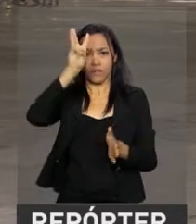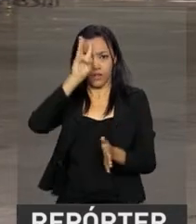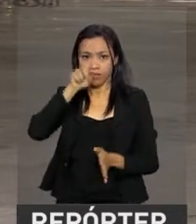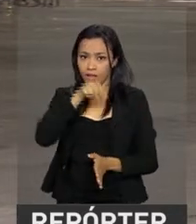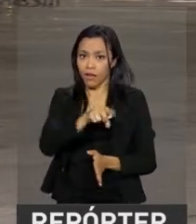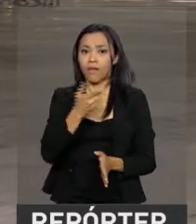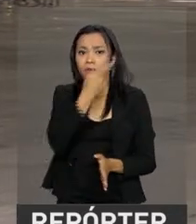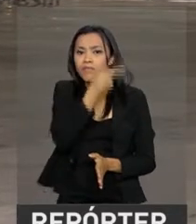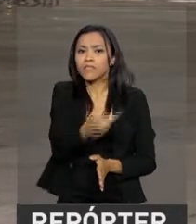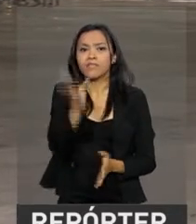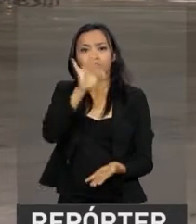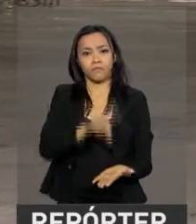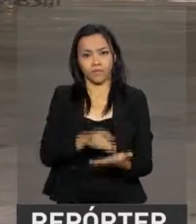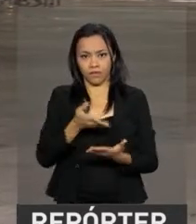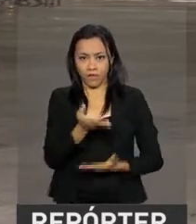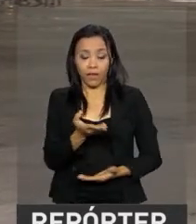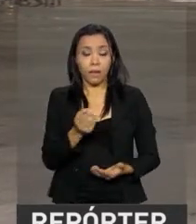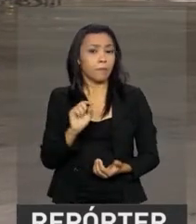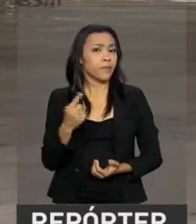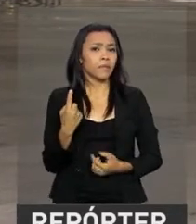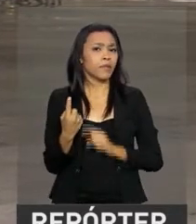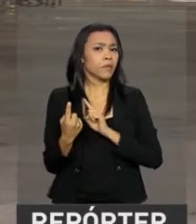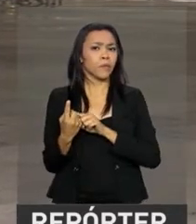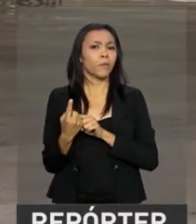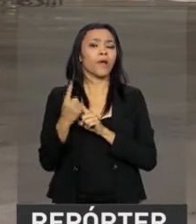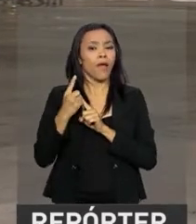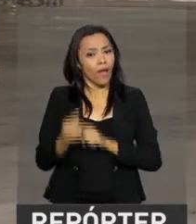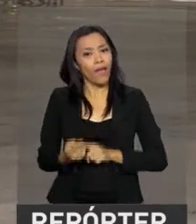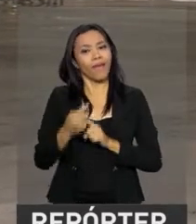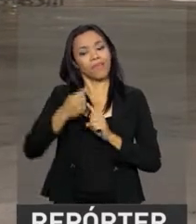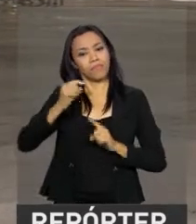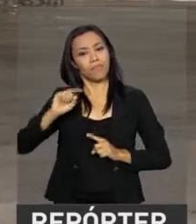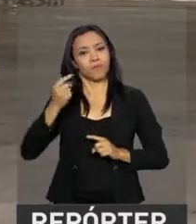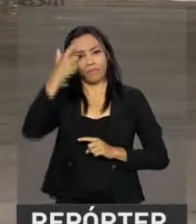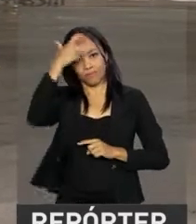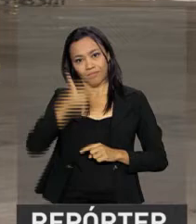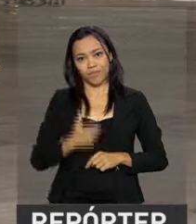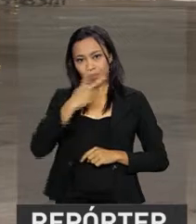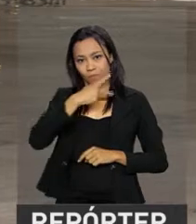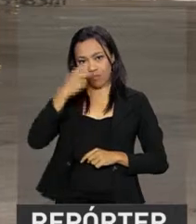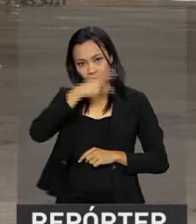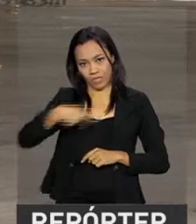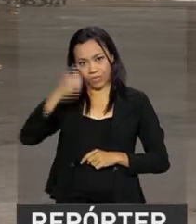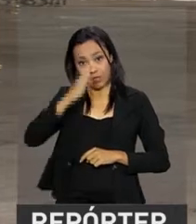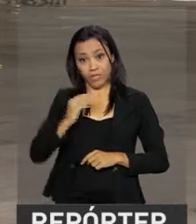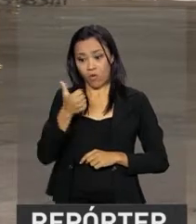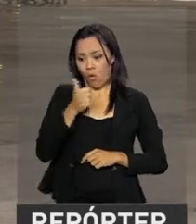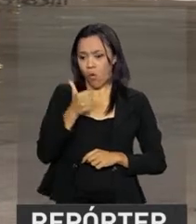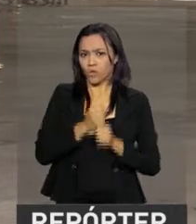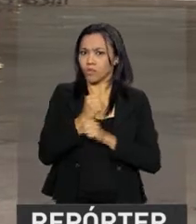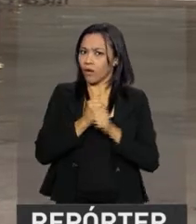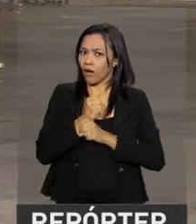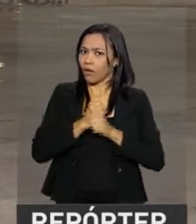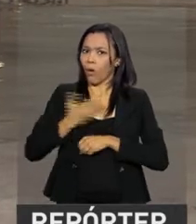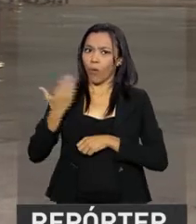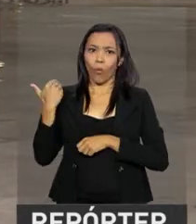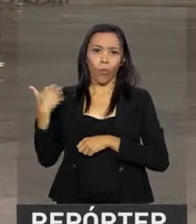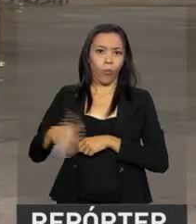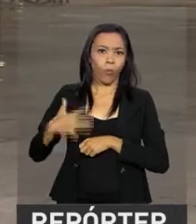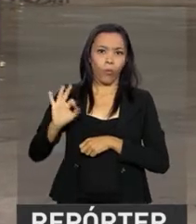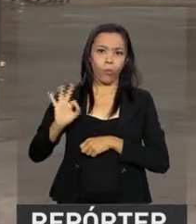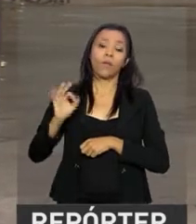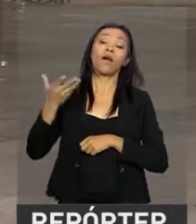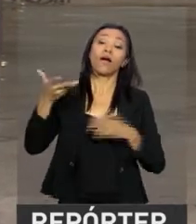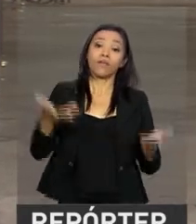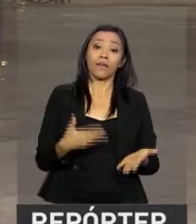para uma visita oficial a primeira de um chefe de estado brasileiro ao japão em 11 anos temer vai ser recebido pelo imperador